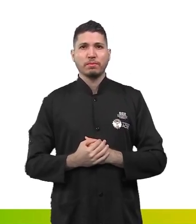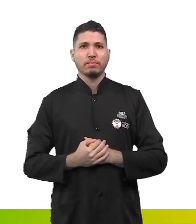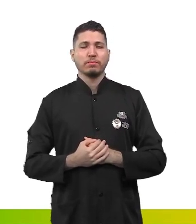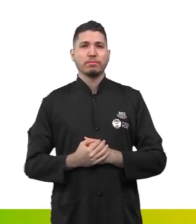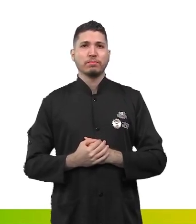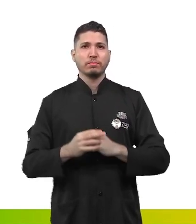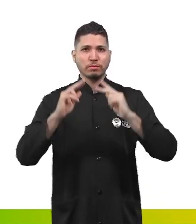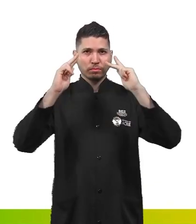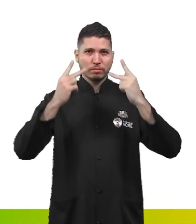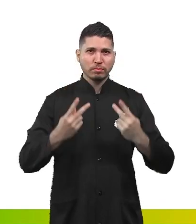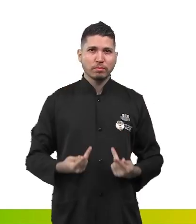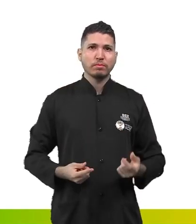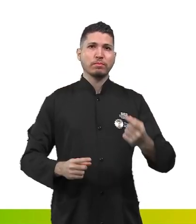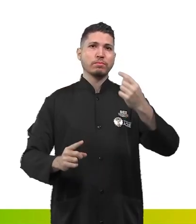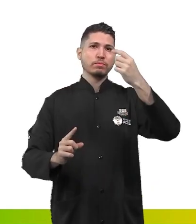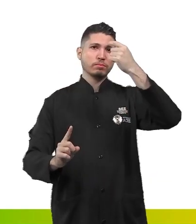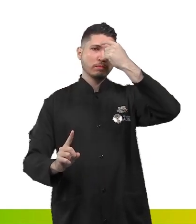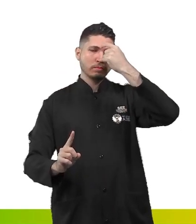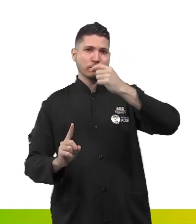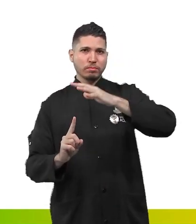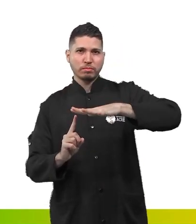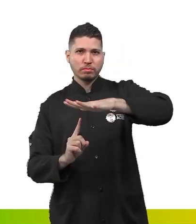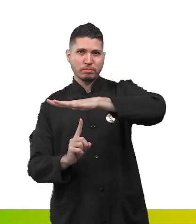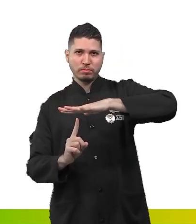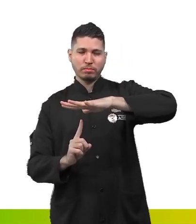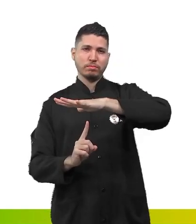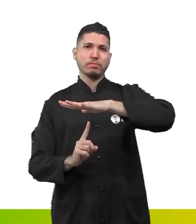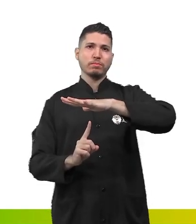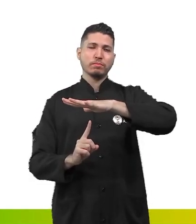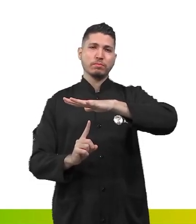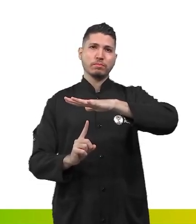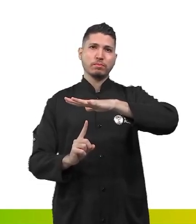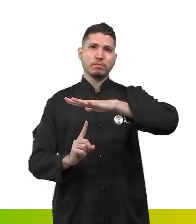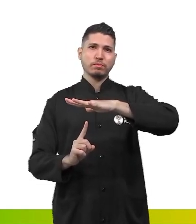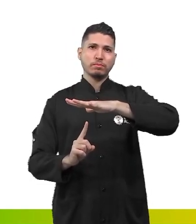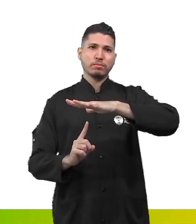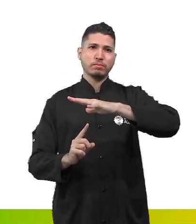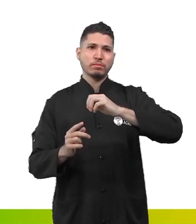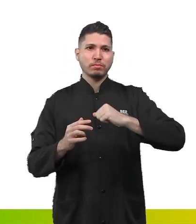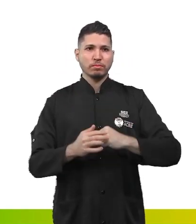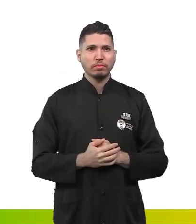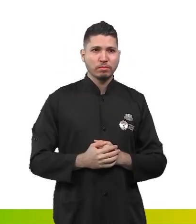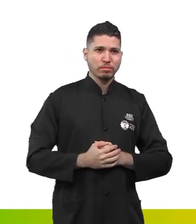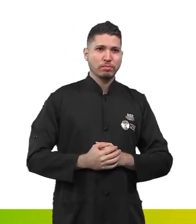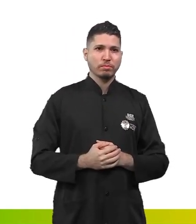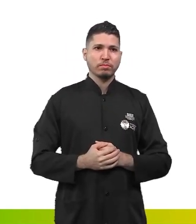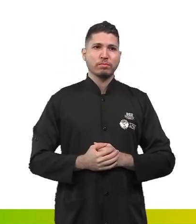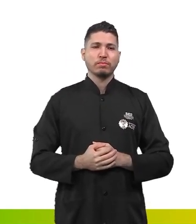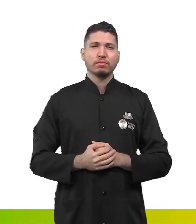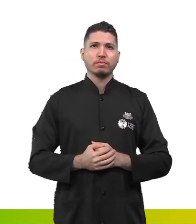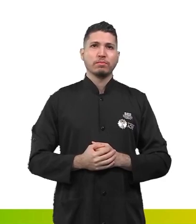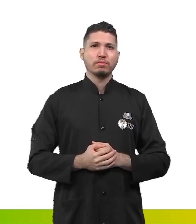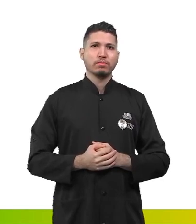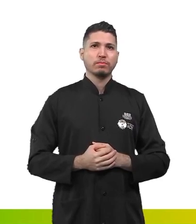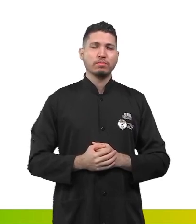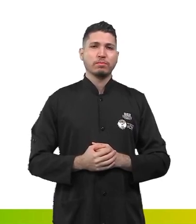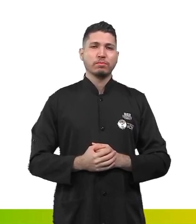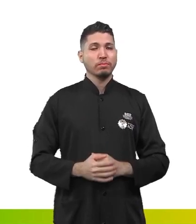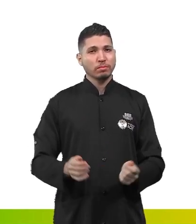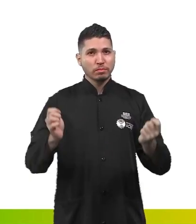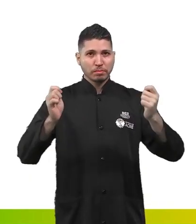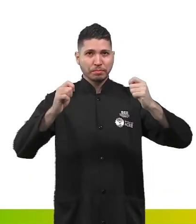Reconhecer o valor moral do outro, levando-se em conta que, maximizando o bem do outro,